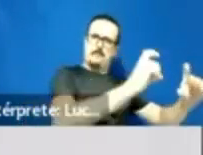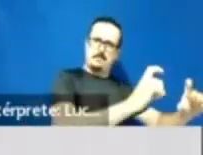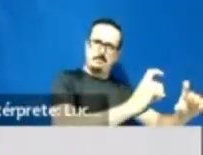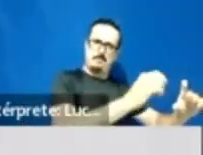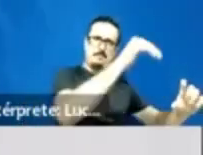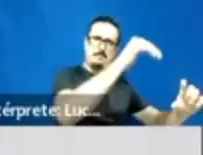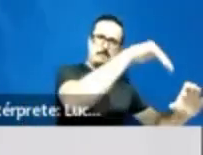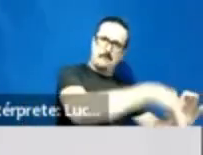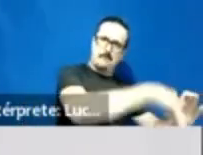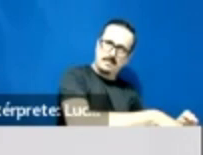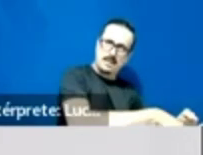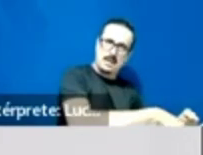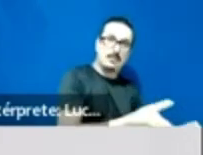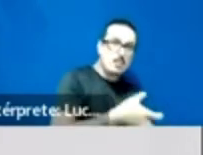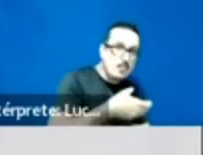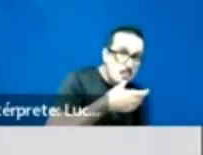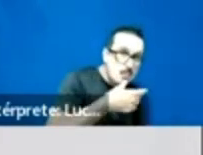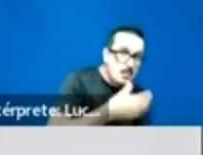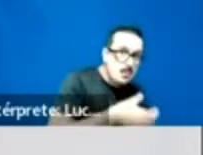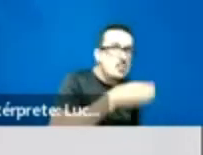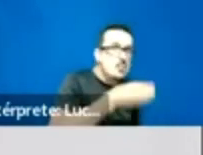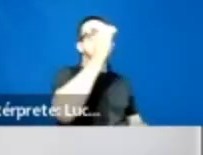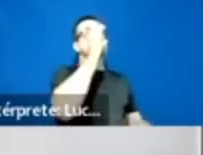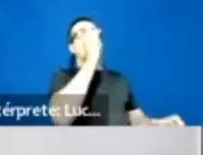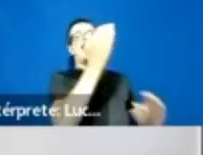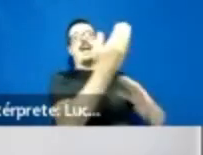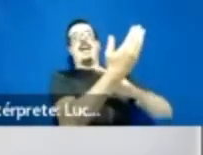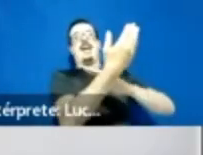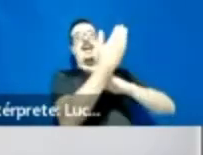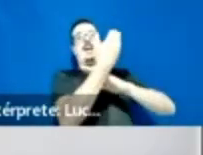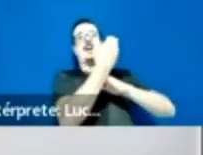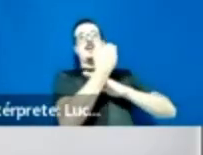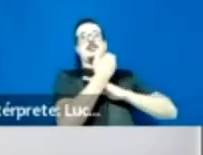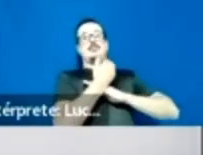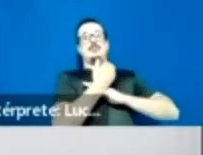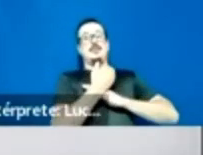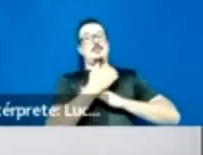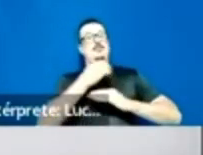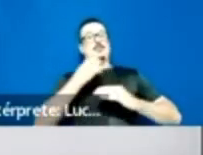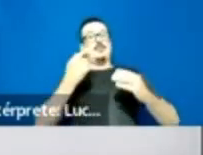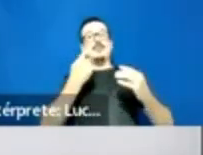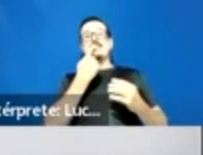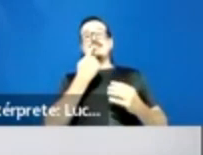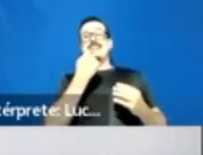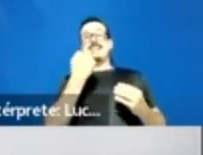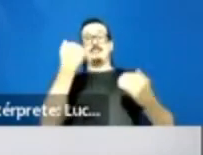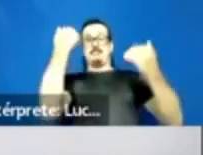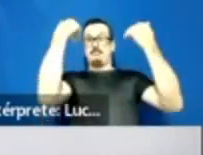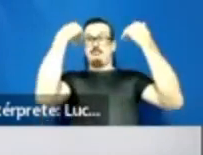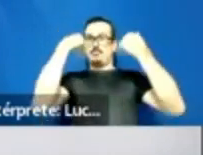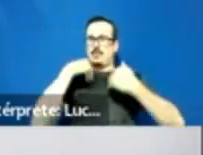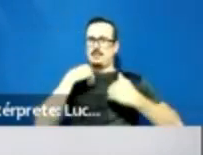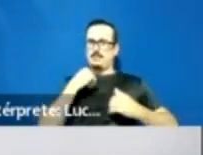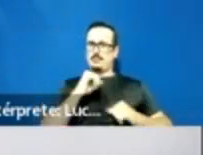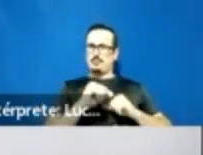do pH sanguíneo, tá? Não é o pH da água, é um leve aumento no pH do sangue, com